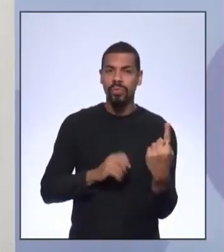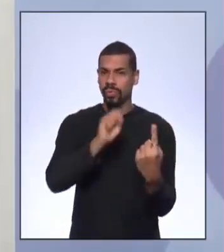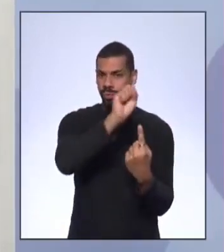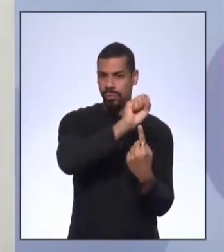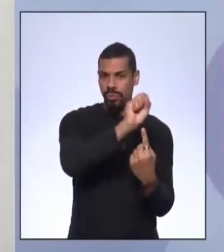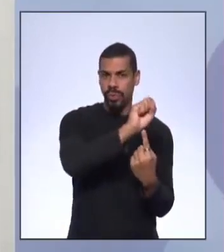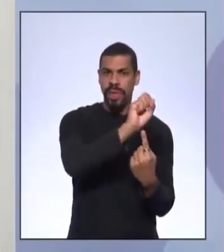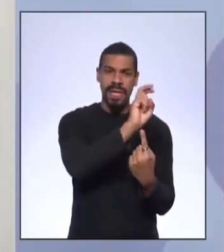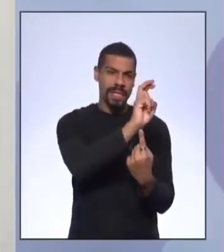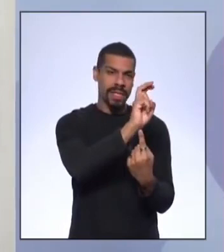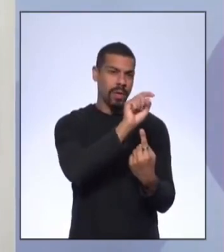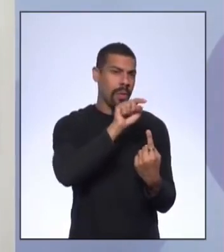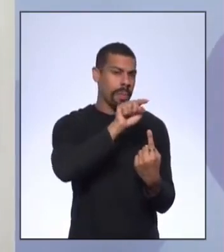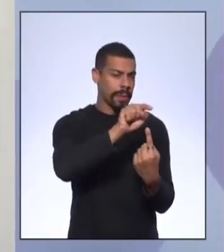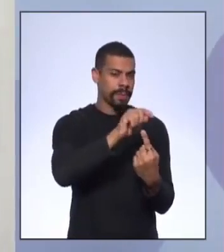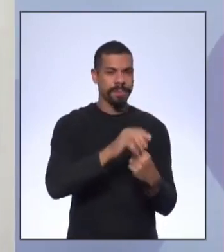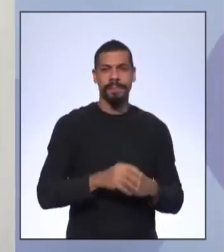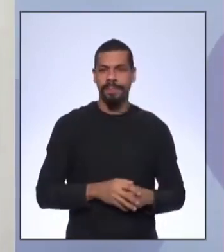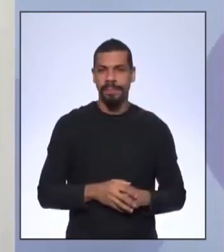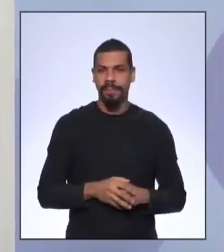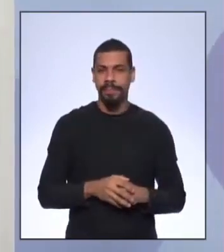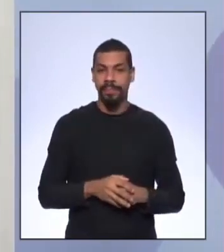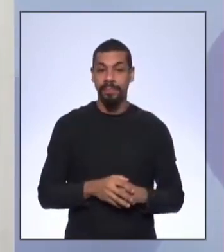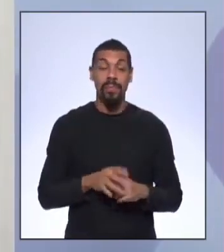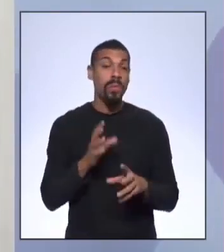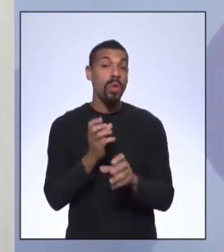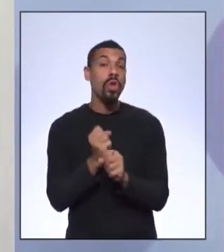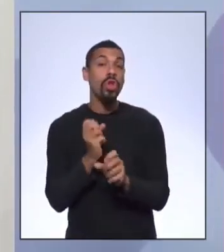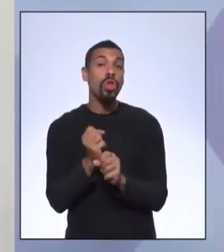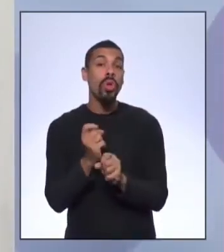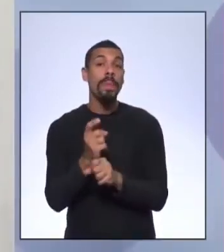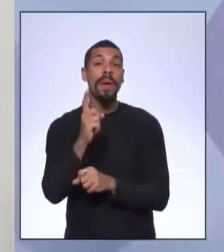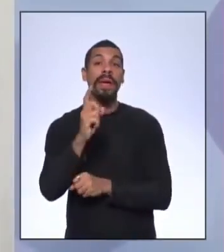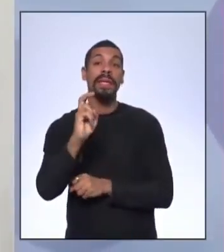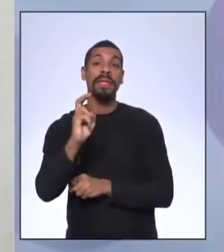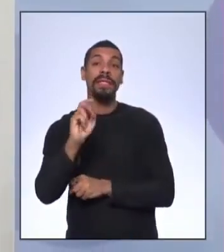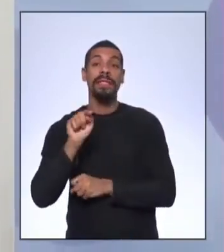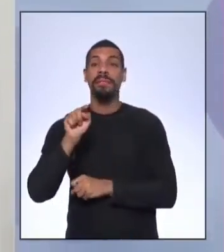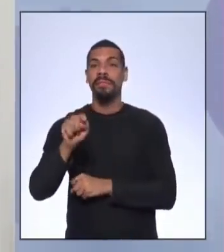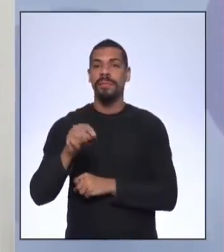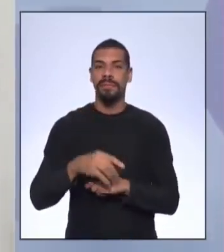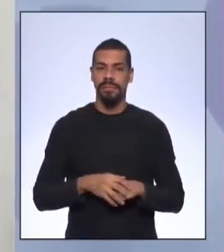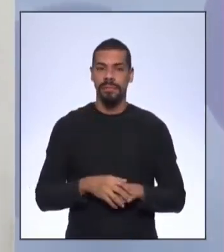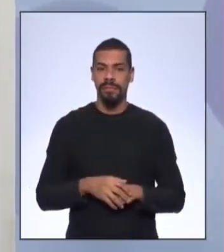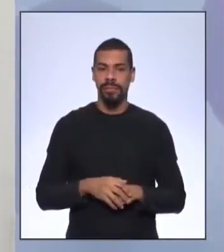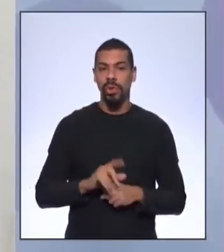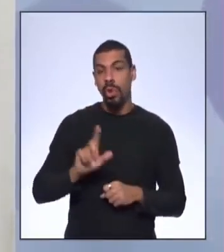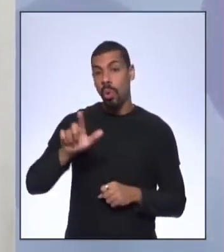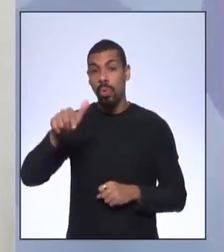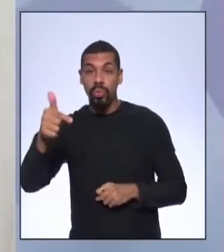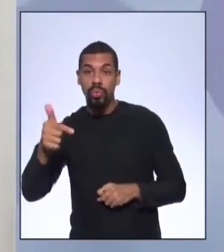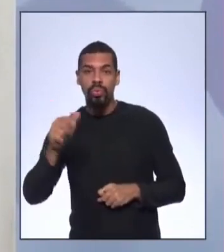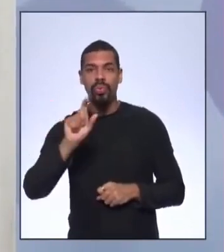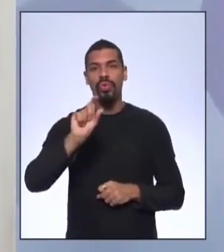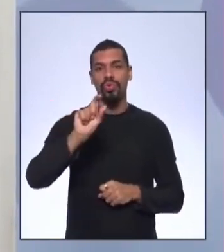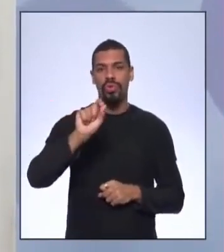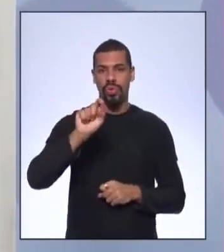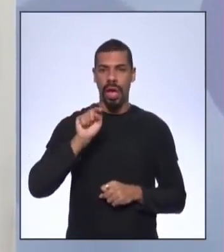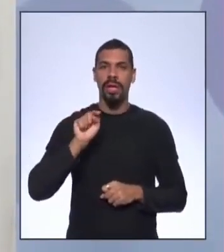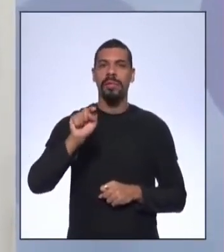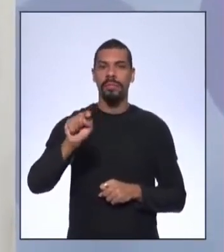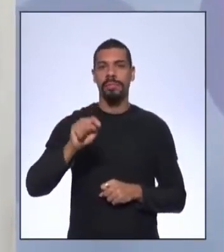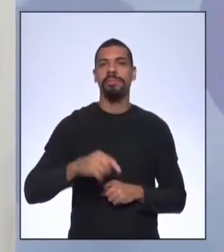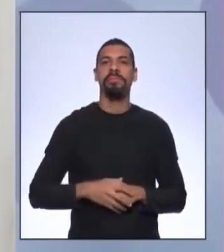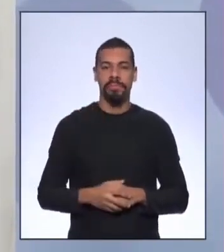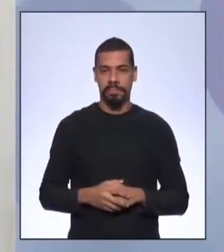5.000. Se ao todo é 15, se um dos sócios ganha 5, o outro tem que ganhar